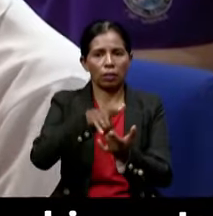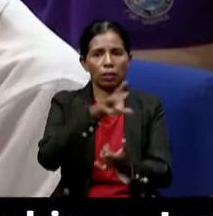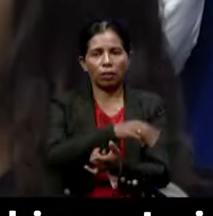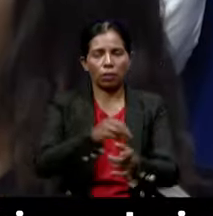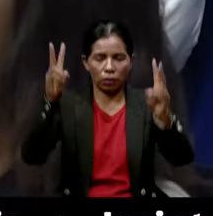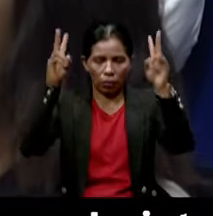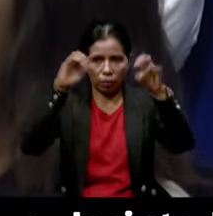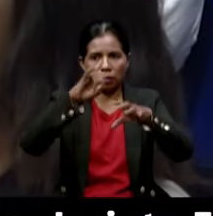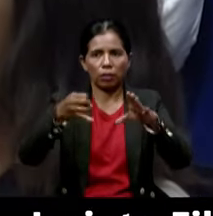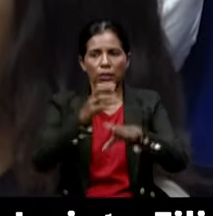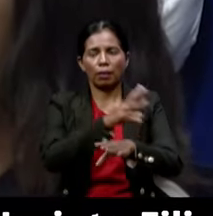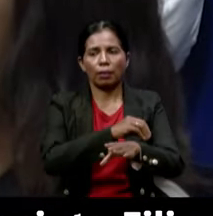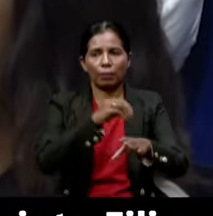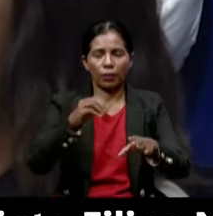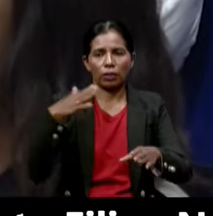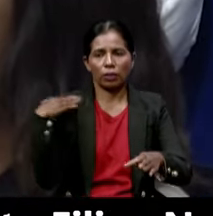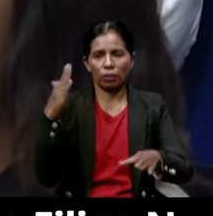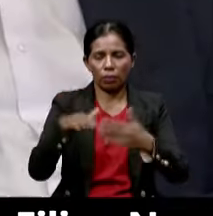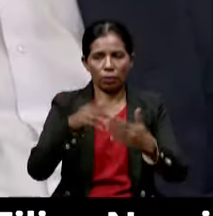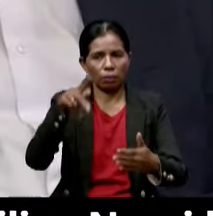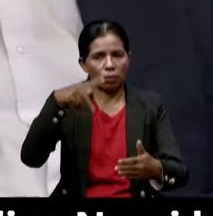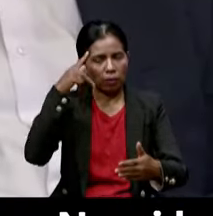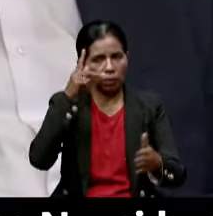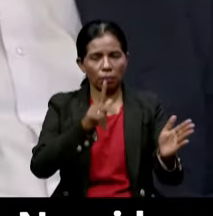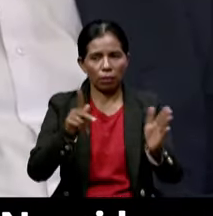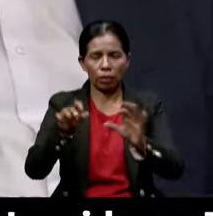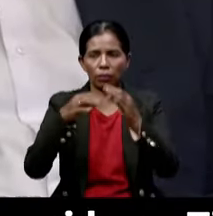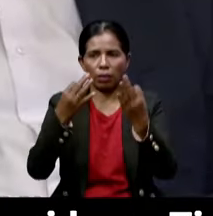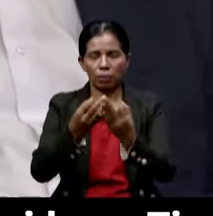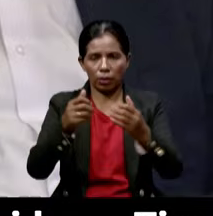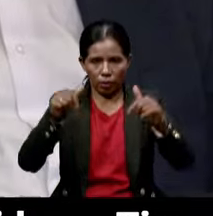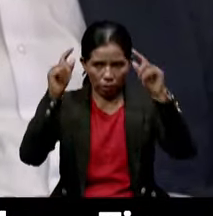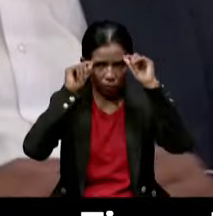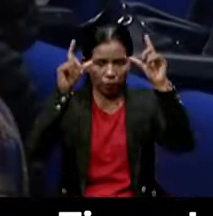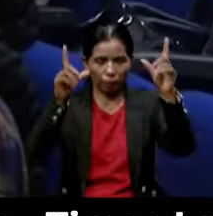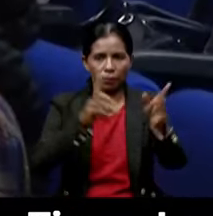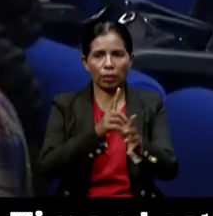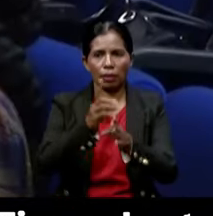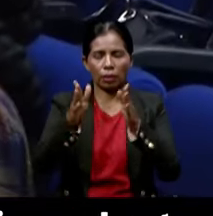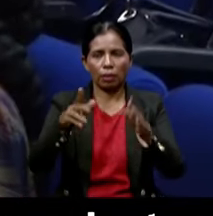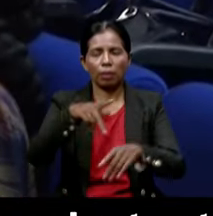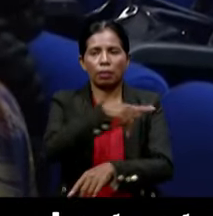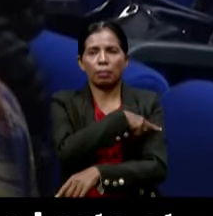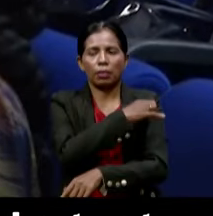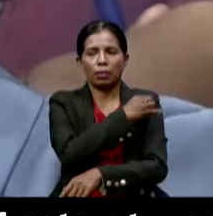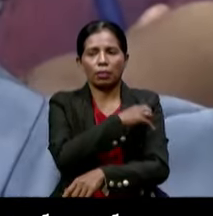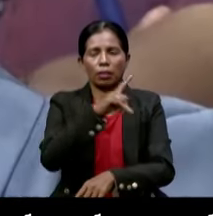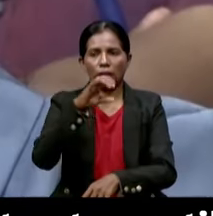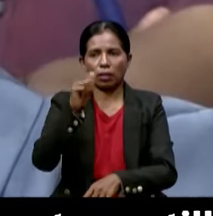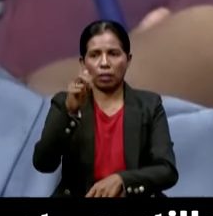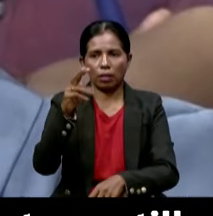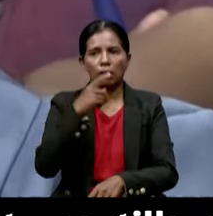geral, adolescente, jovens, na política, planeamento familiar e Timor-Leste. Diretora Pleno Internacional, Diliana Ximenez